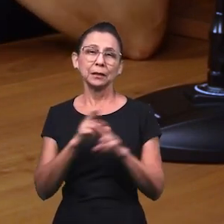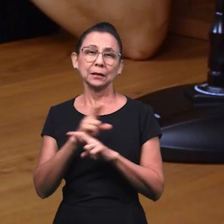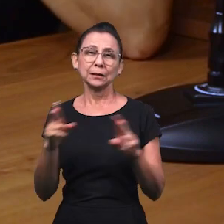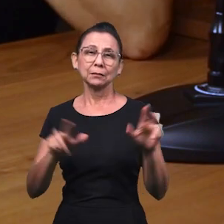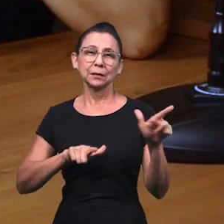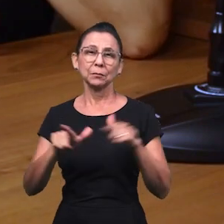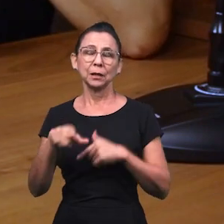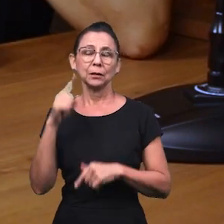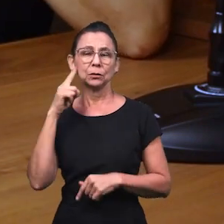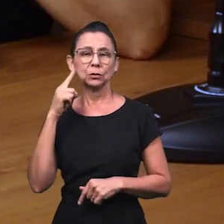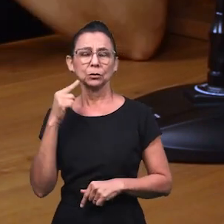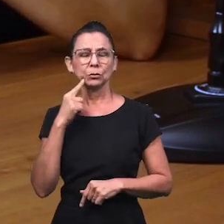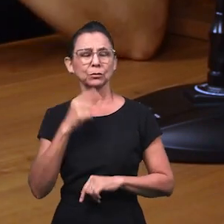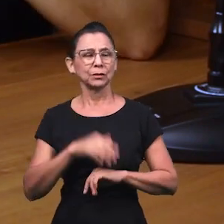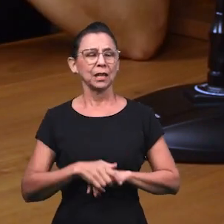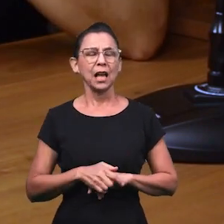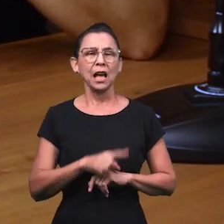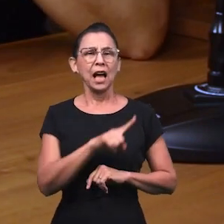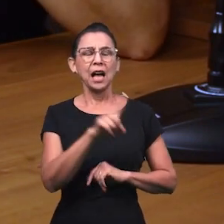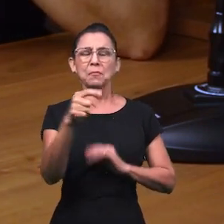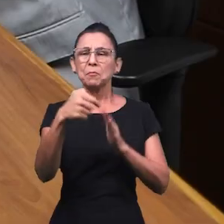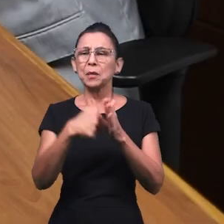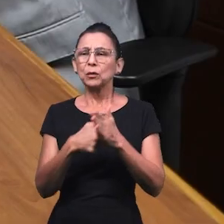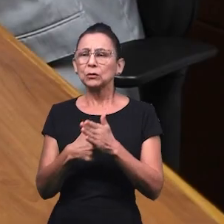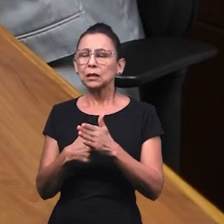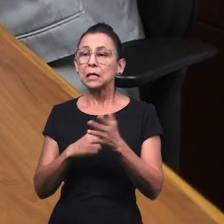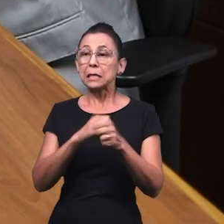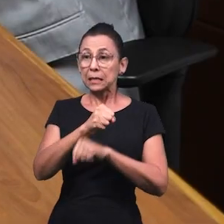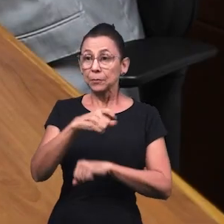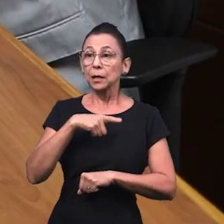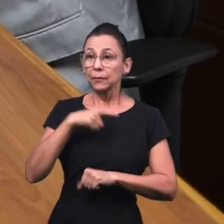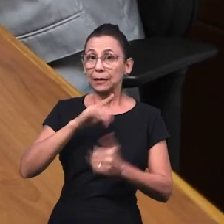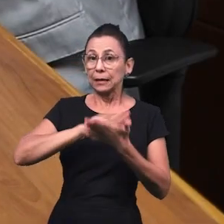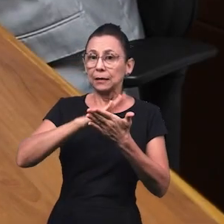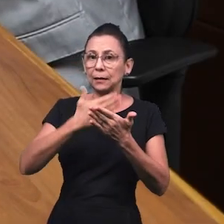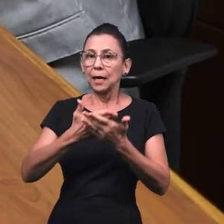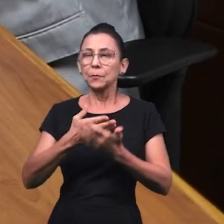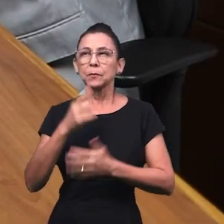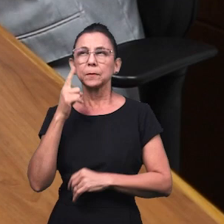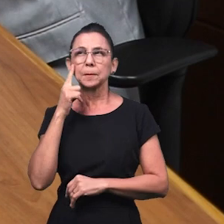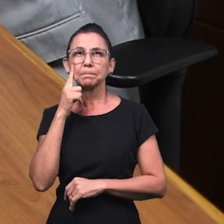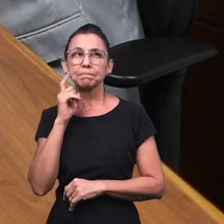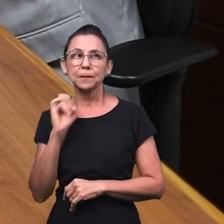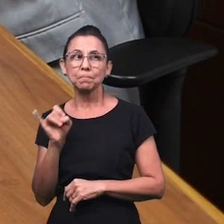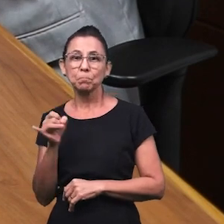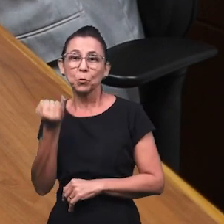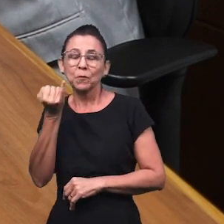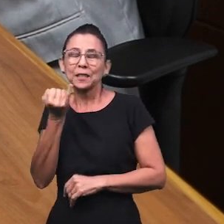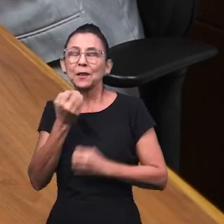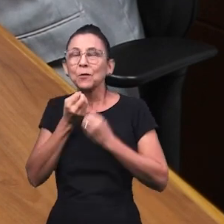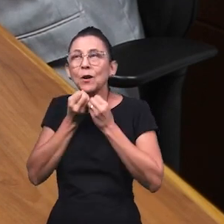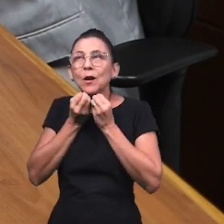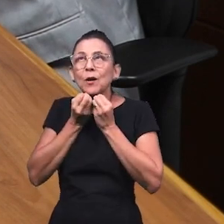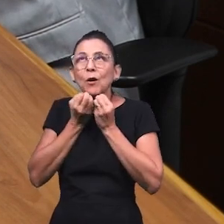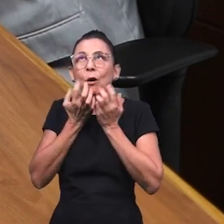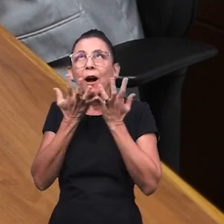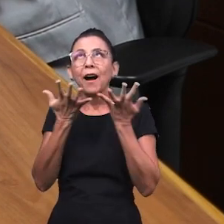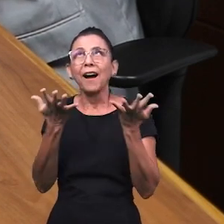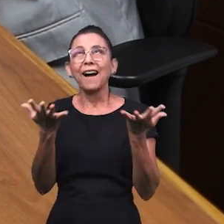ele perguntando sobre seminário, se ia ter intérprete e tal. Aí eu falei, agora eu vou aproveitar e vou me desabafar um